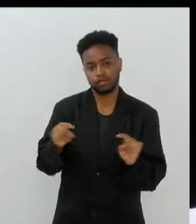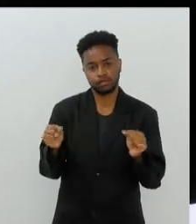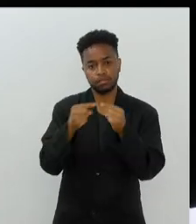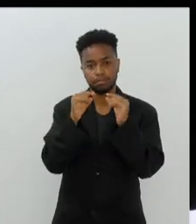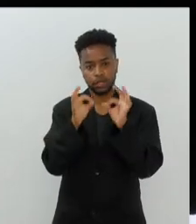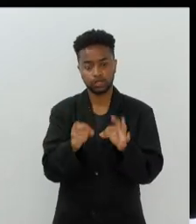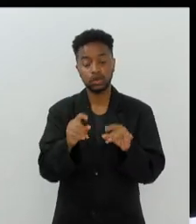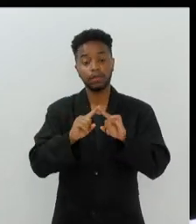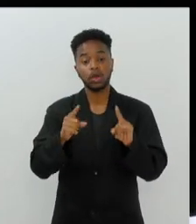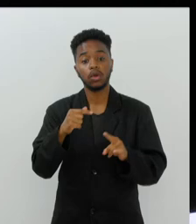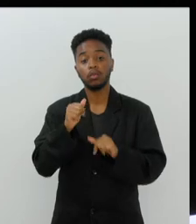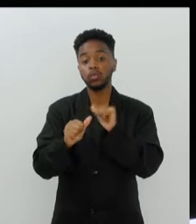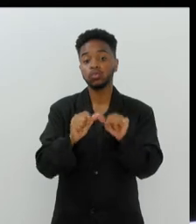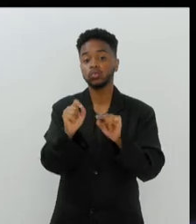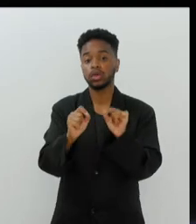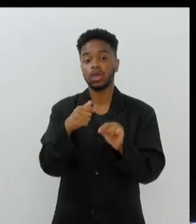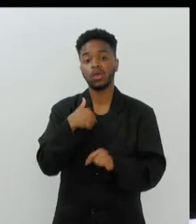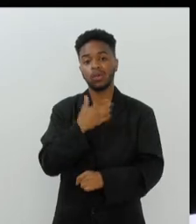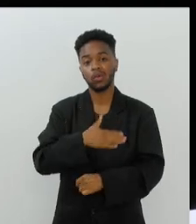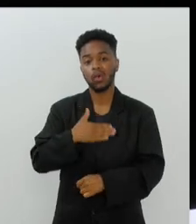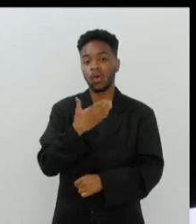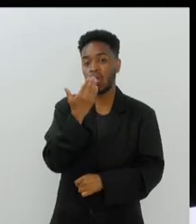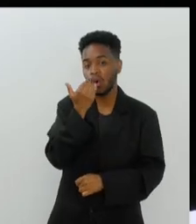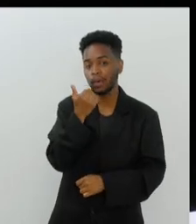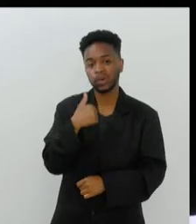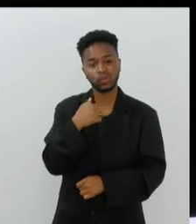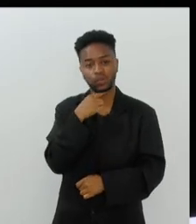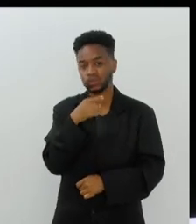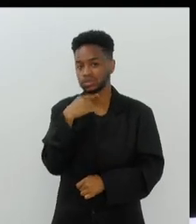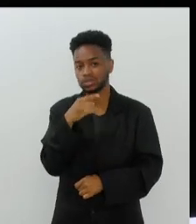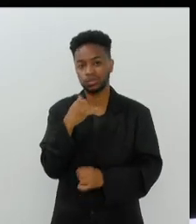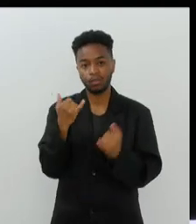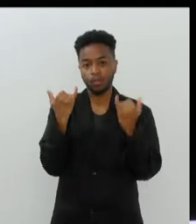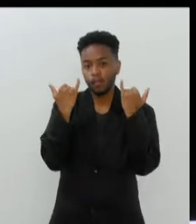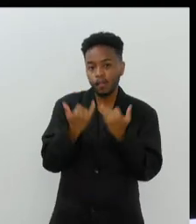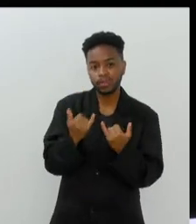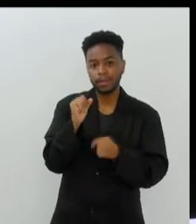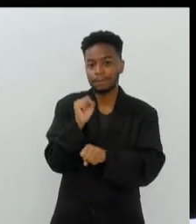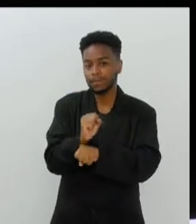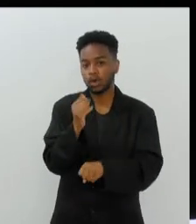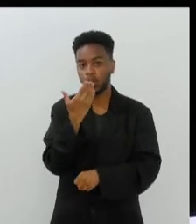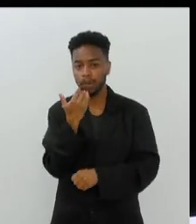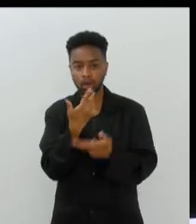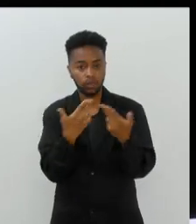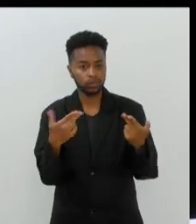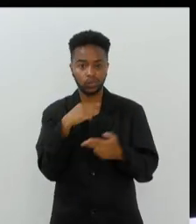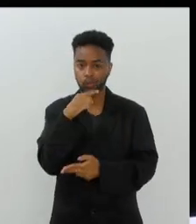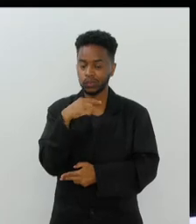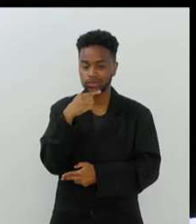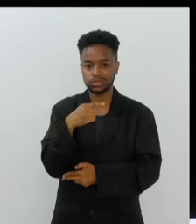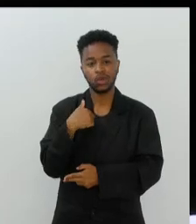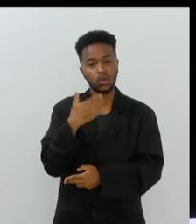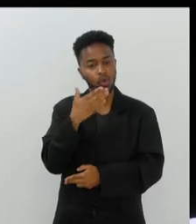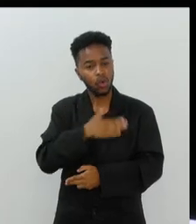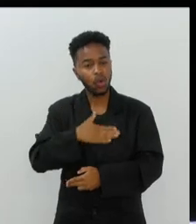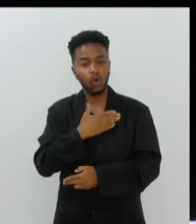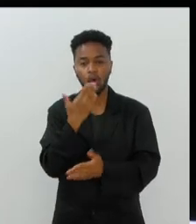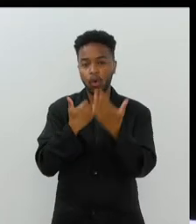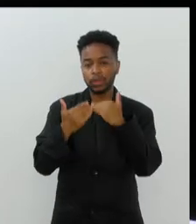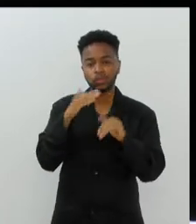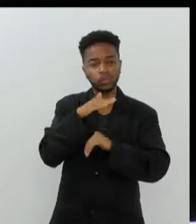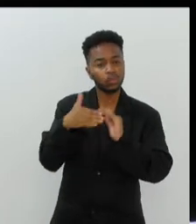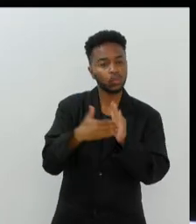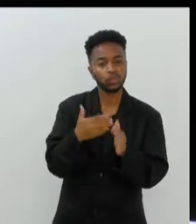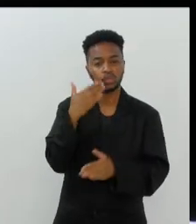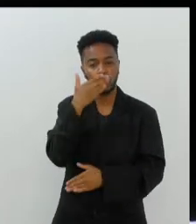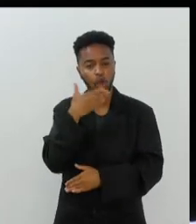de vida mesmo. O que muda é, eu gosto muito de comer, eu não consigo fazer dieta, o meu negócio é, eu gosto de comer... Eu gosto de comer tudo,